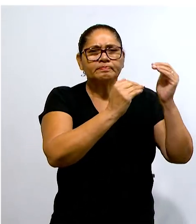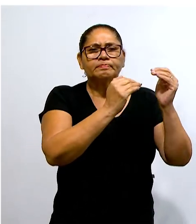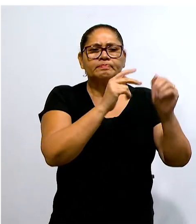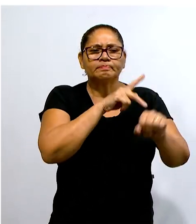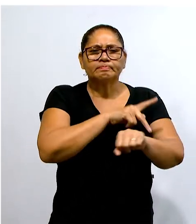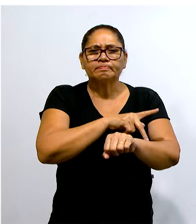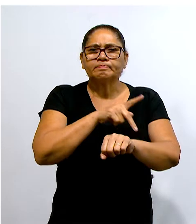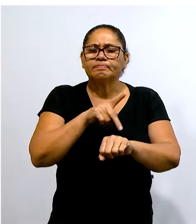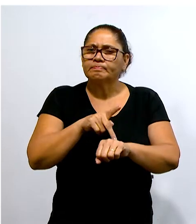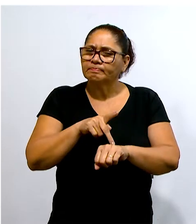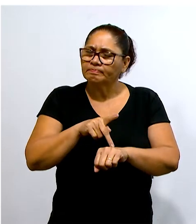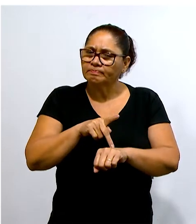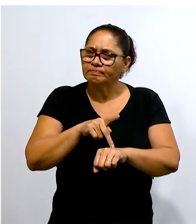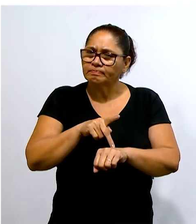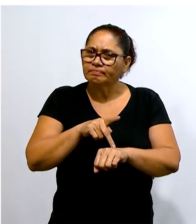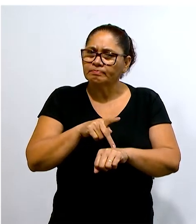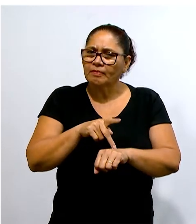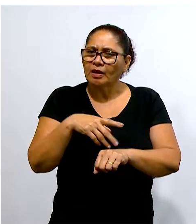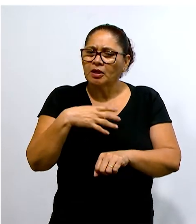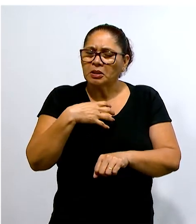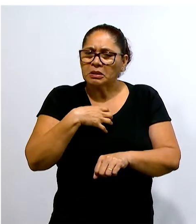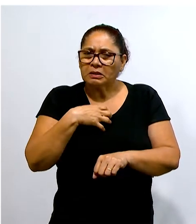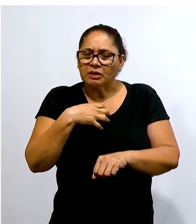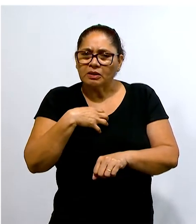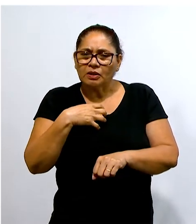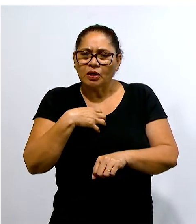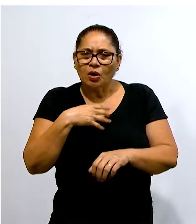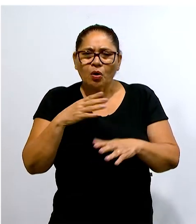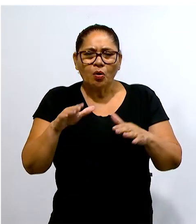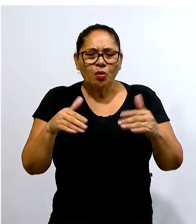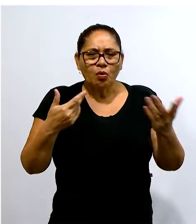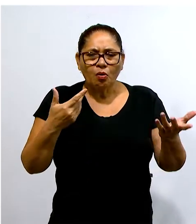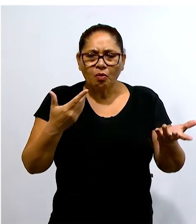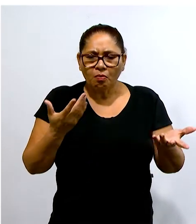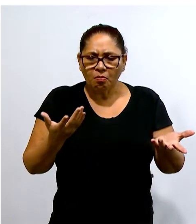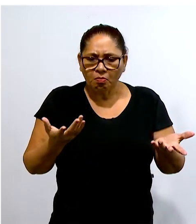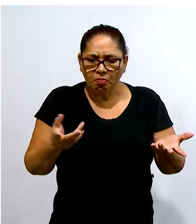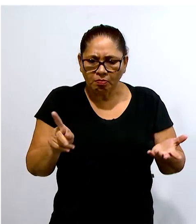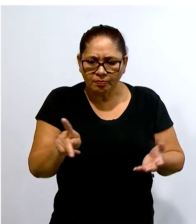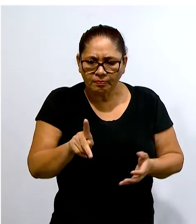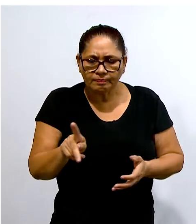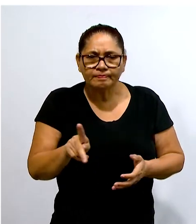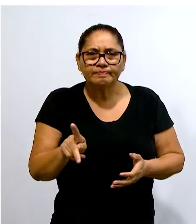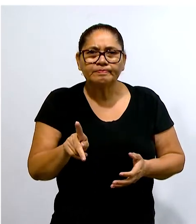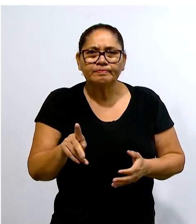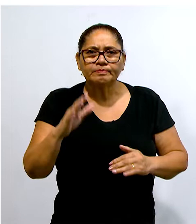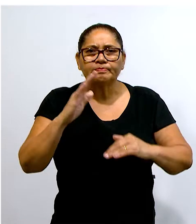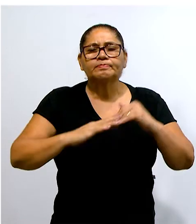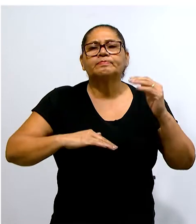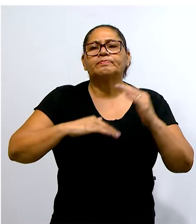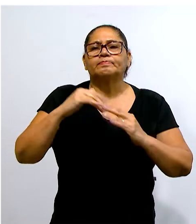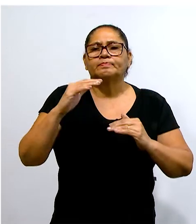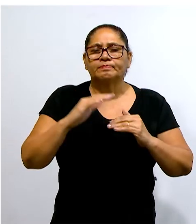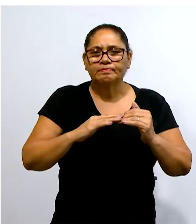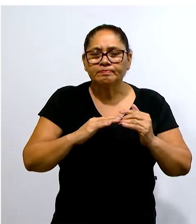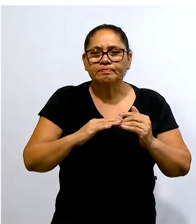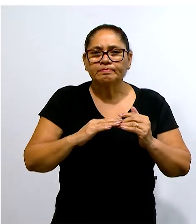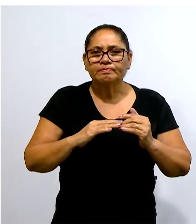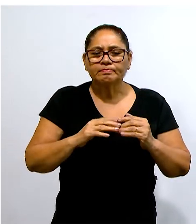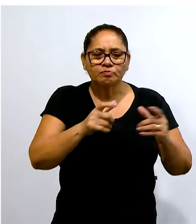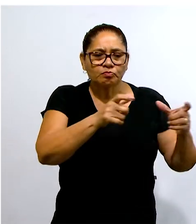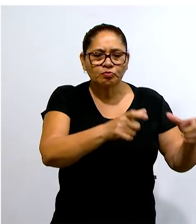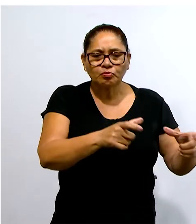caminhada pedagógica no sentido, enquanto um professor, um profissional que se coloca na condição